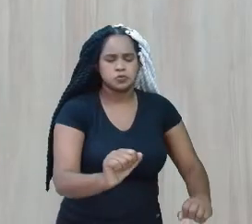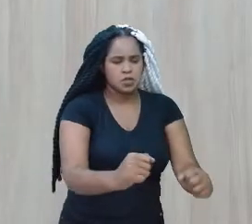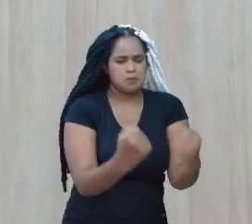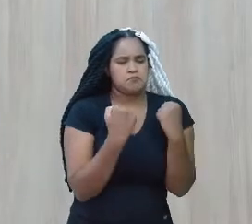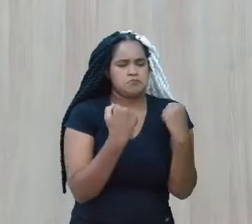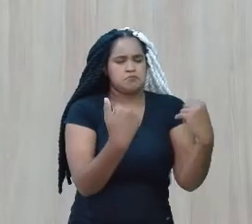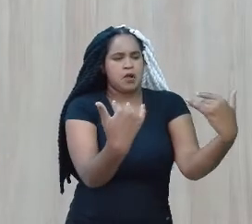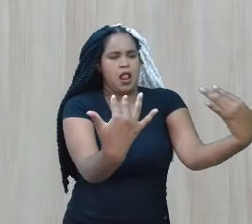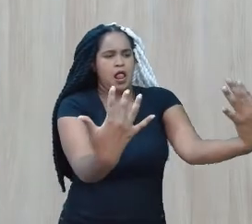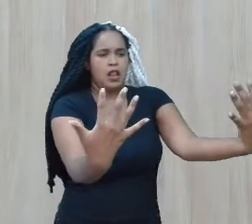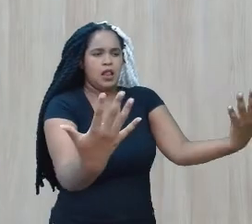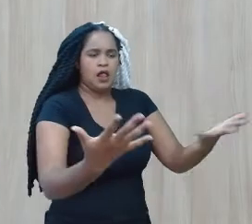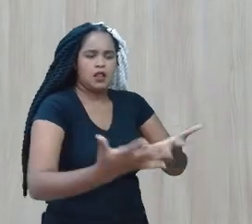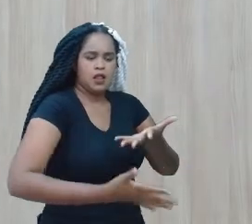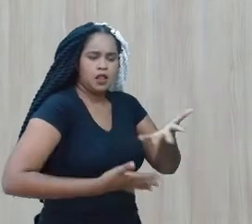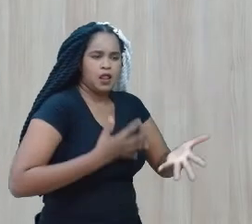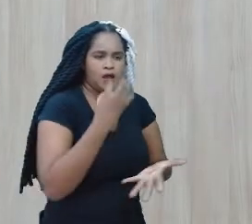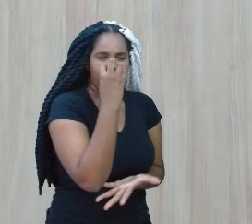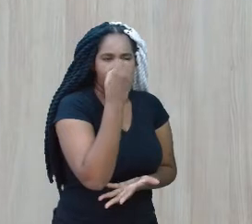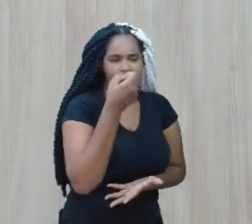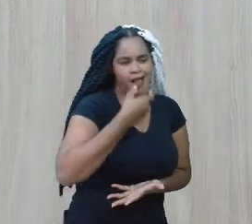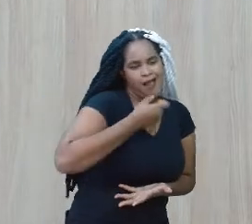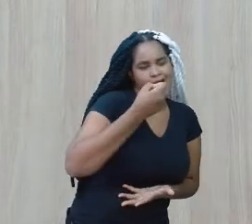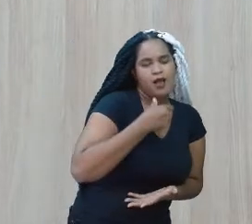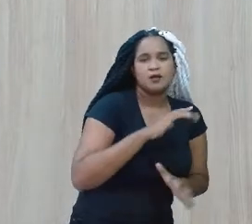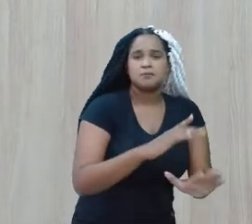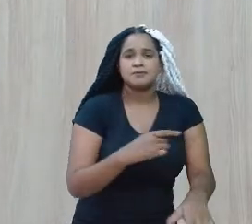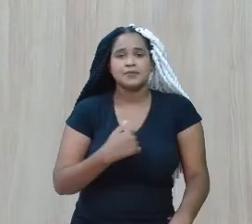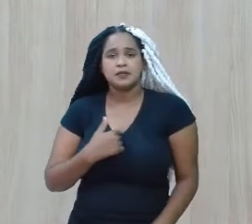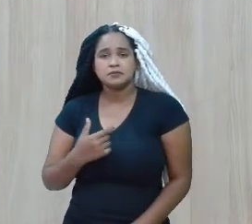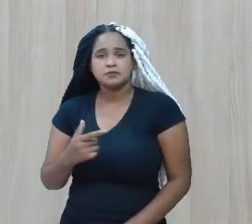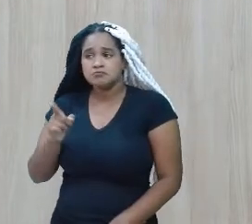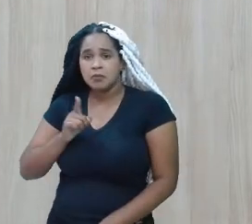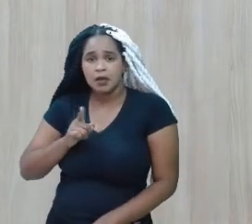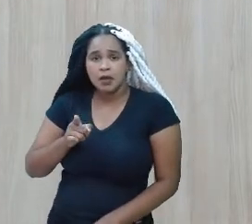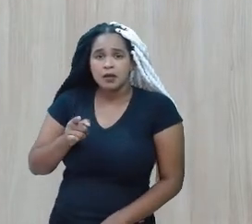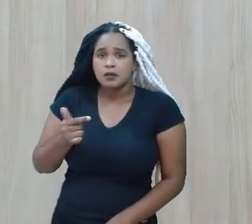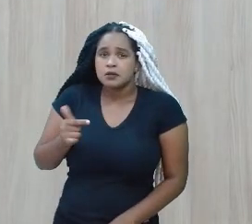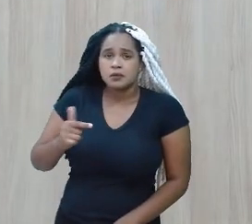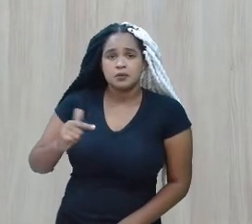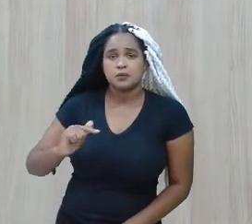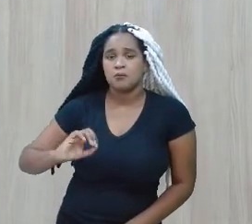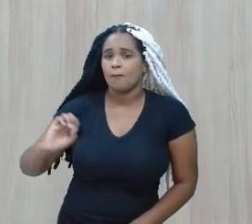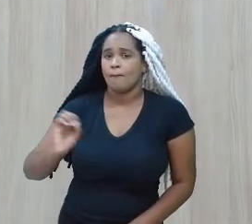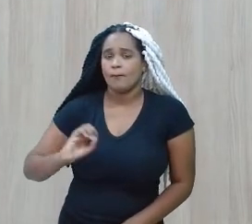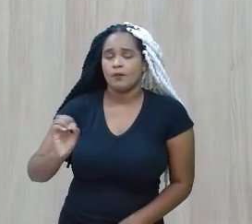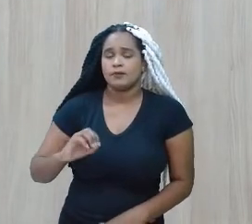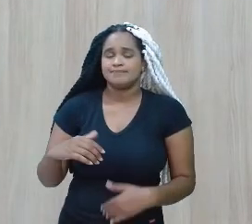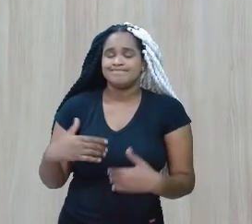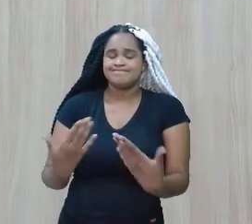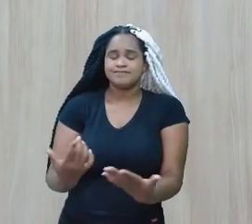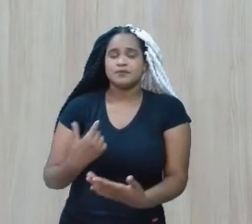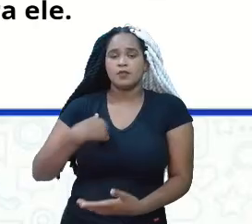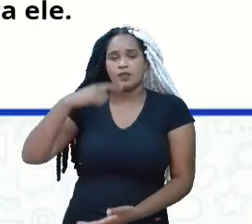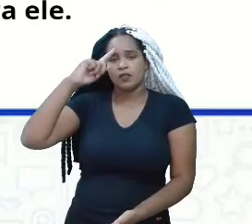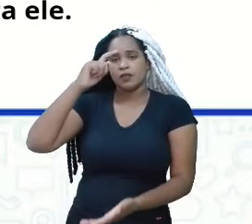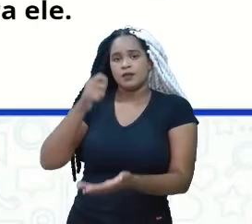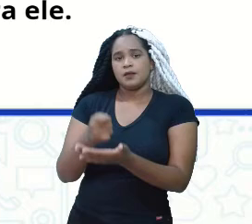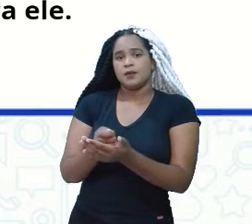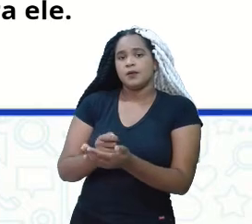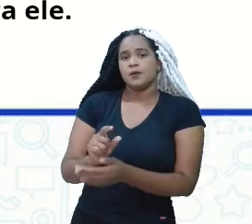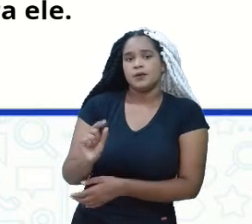ele não tinha a mesma desenvoltura. Então, de repente, ele decide ir ficar ali